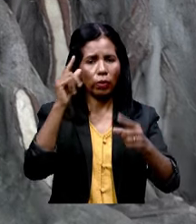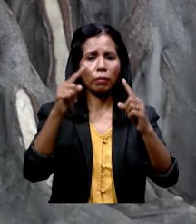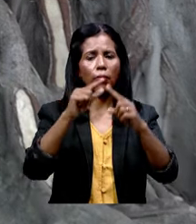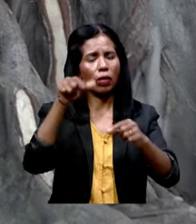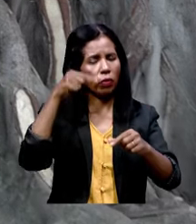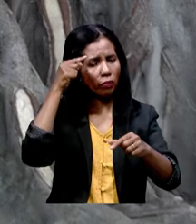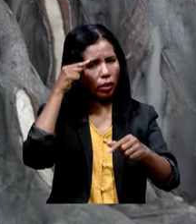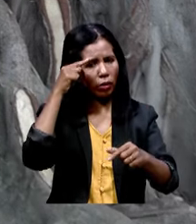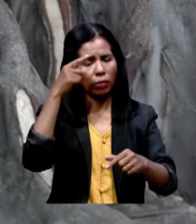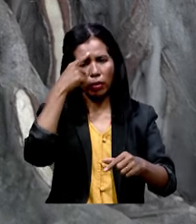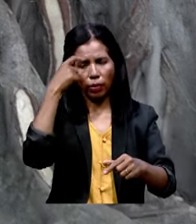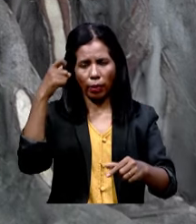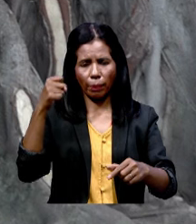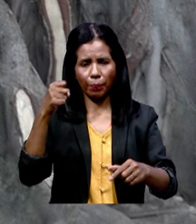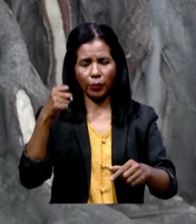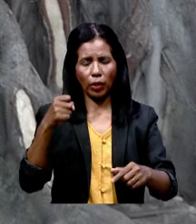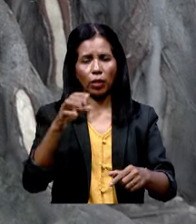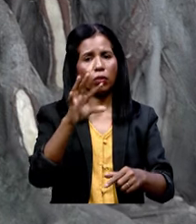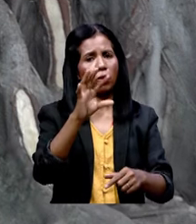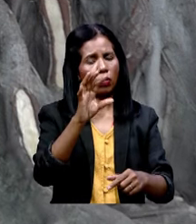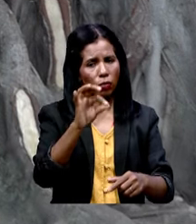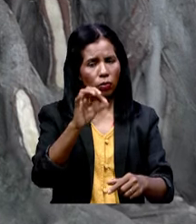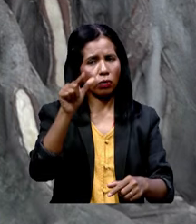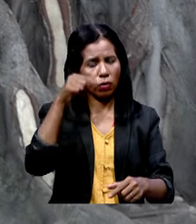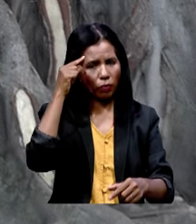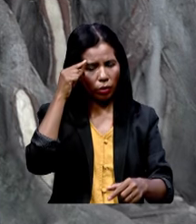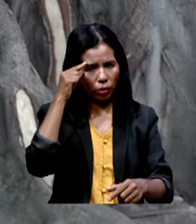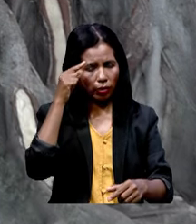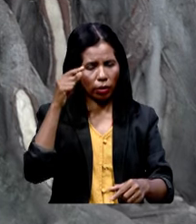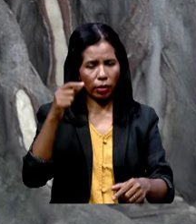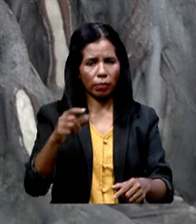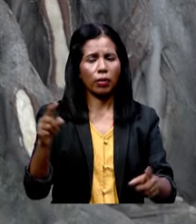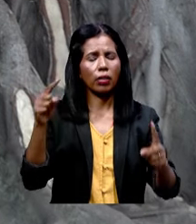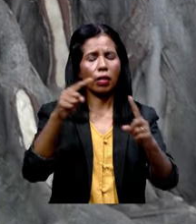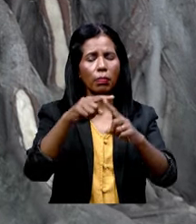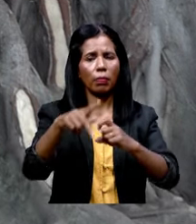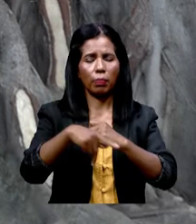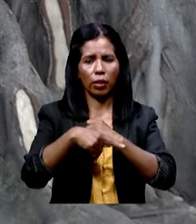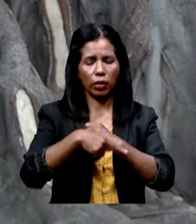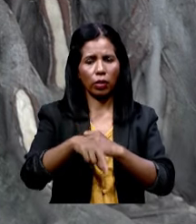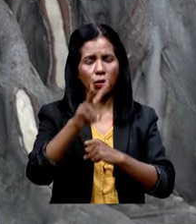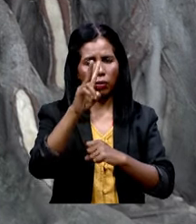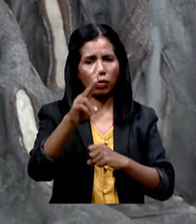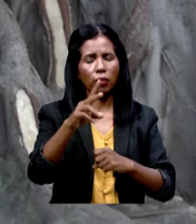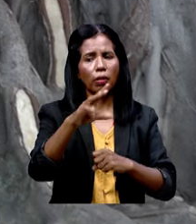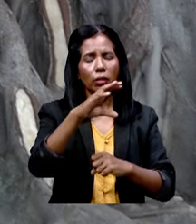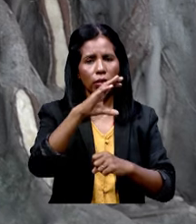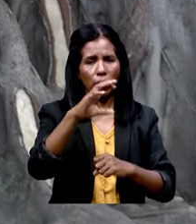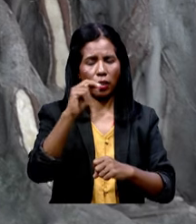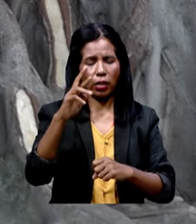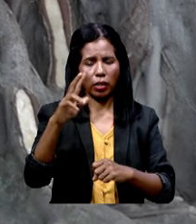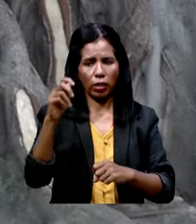tamba nono governo pertence ba partido rua pertence ba CNRT ou